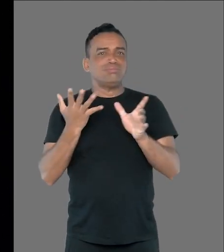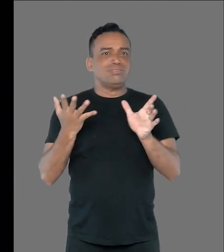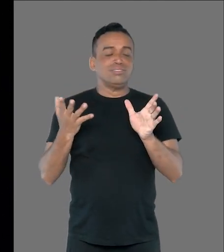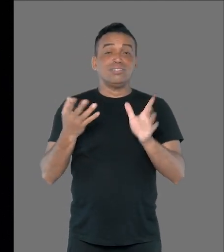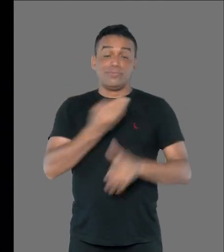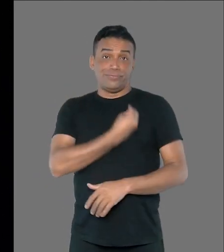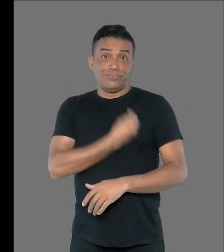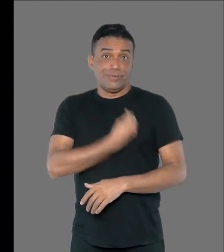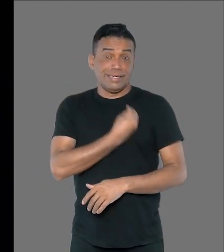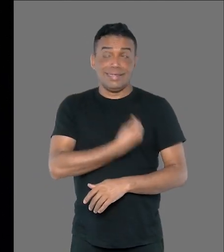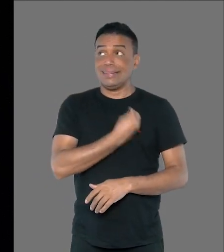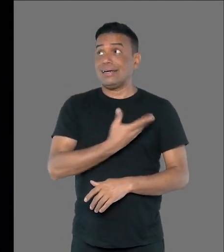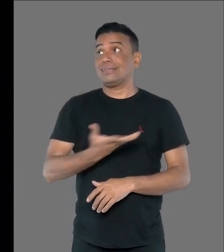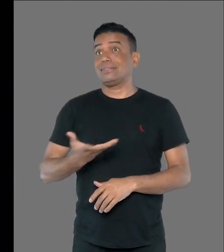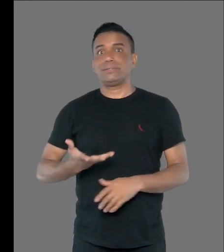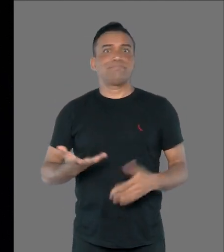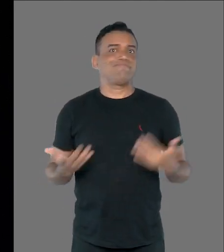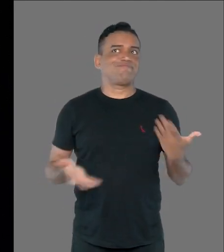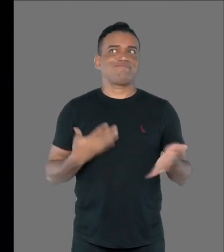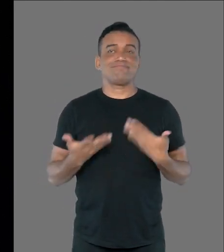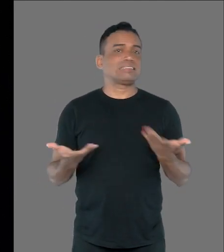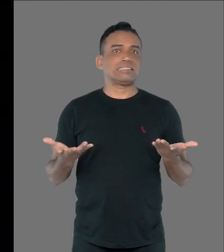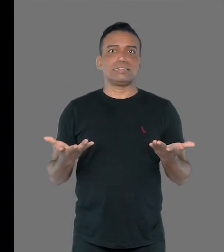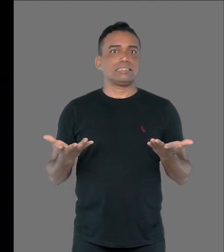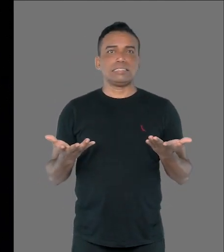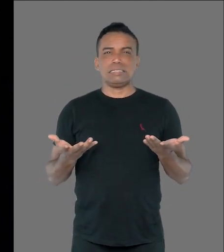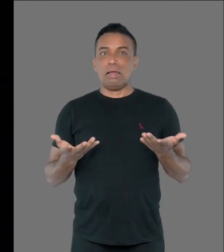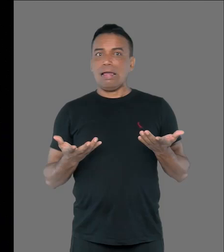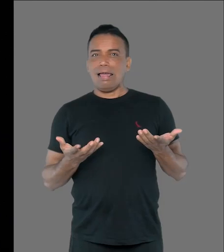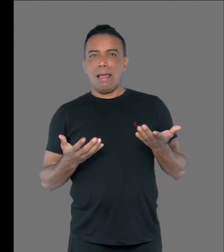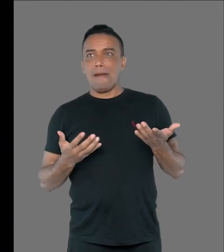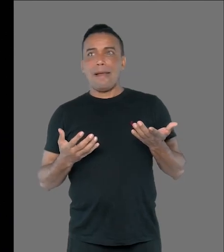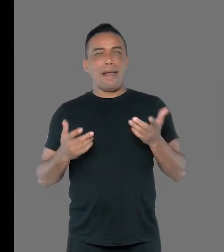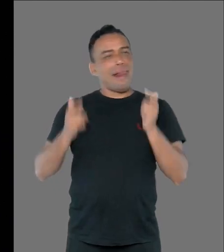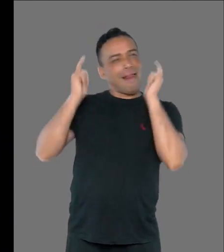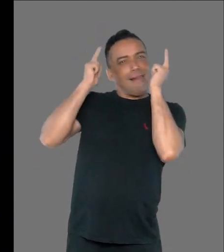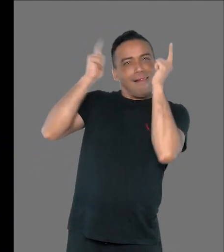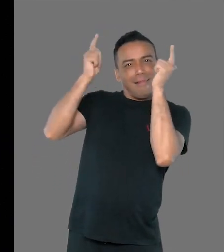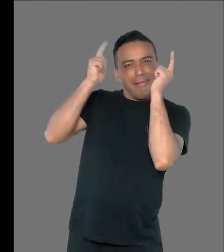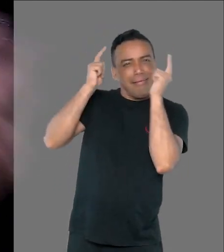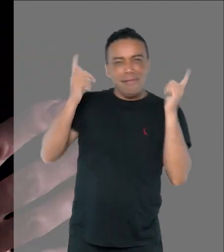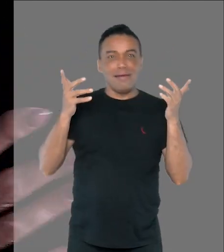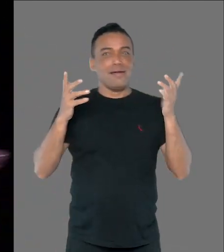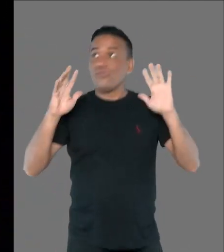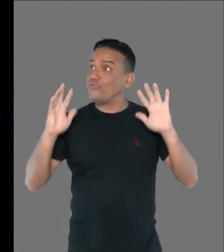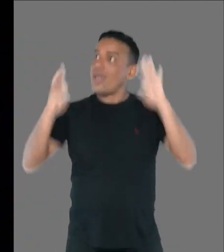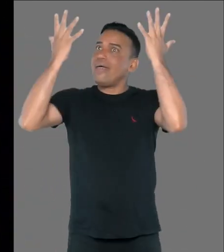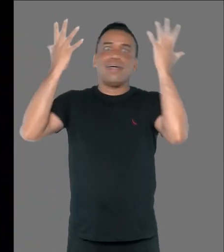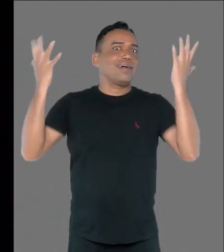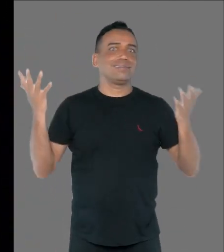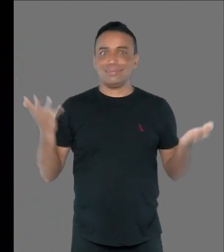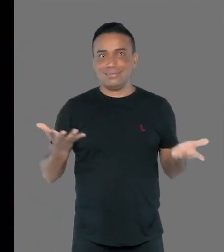uma vida, eu diria, erótica, muito latente, muita festa,